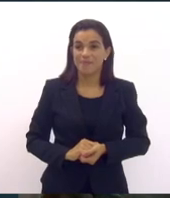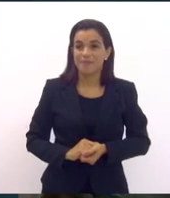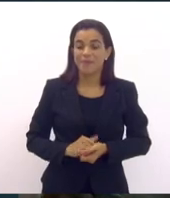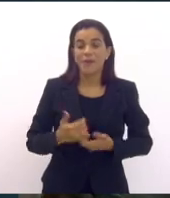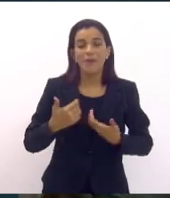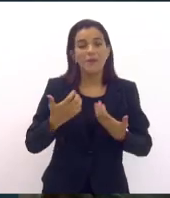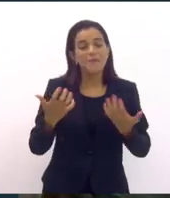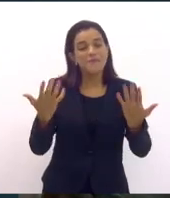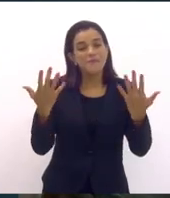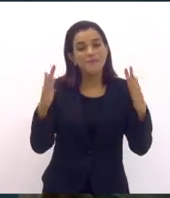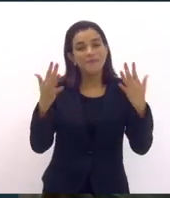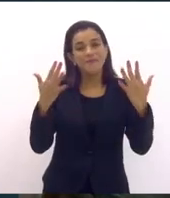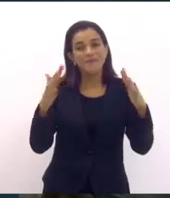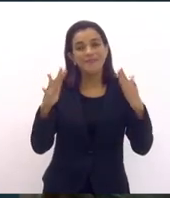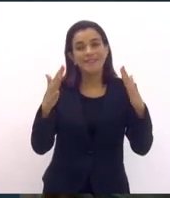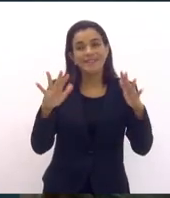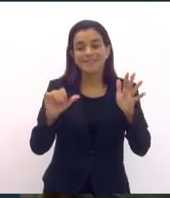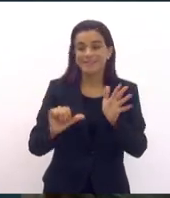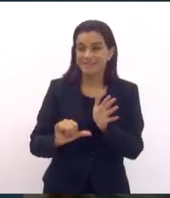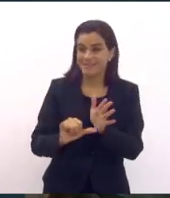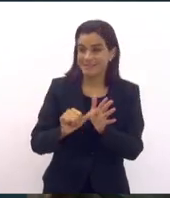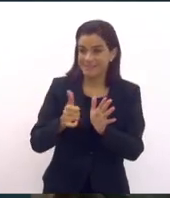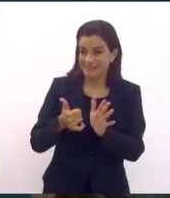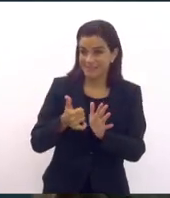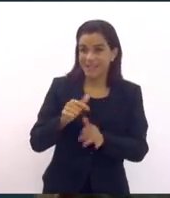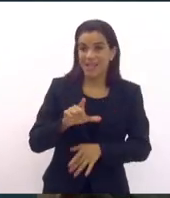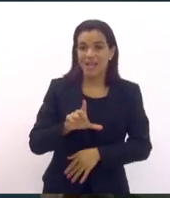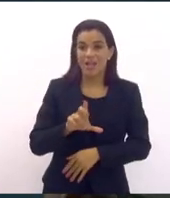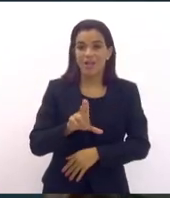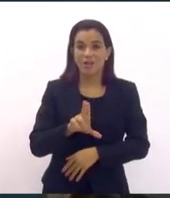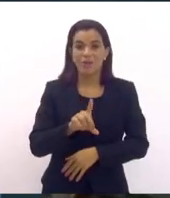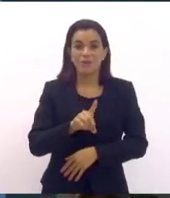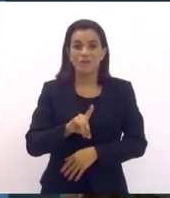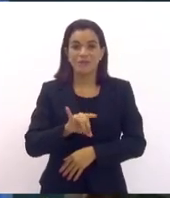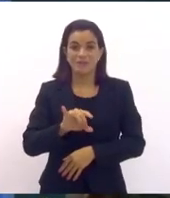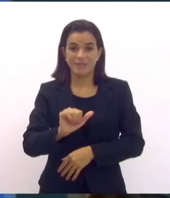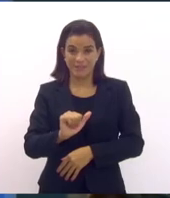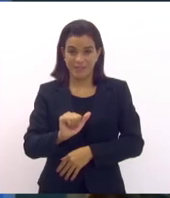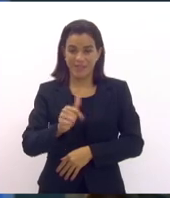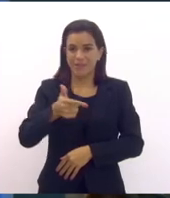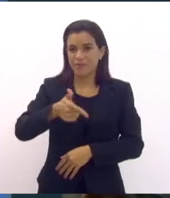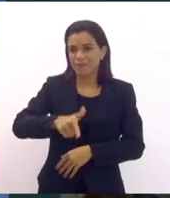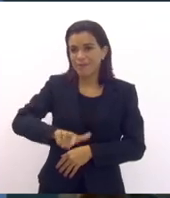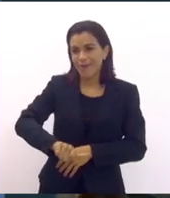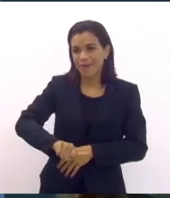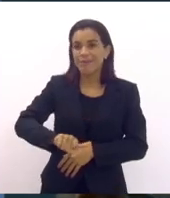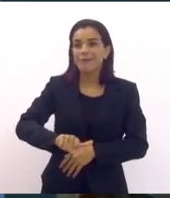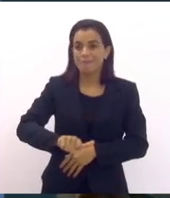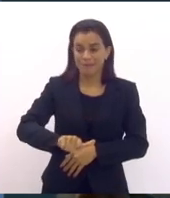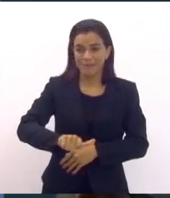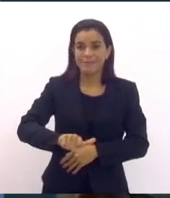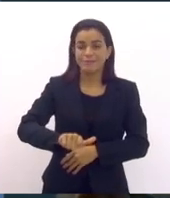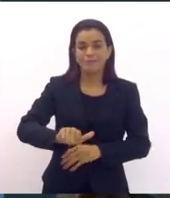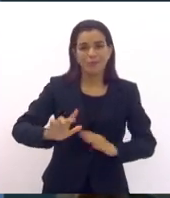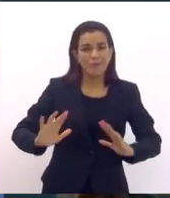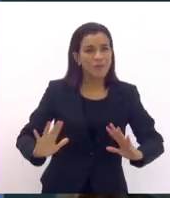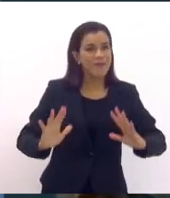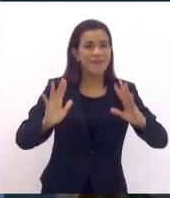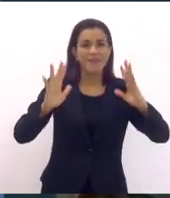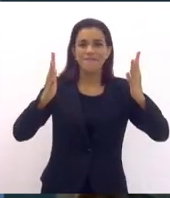parabenizar primeiramente a Lu serda mais uma vez por esse evento